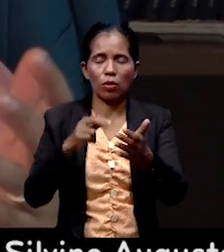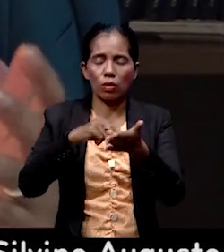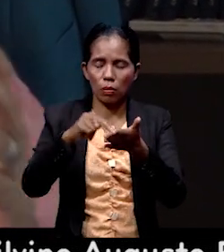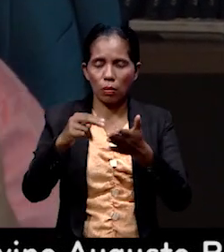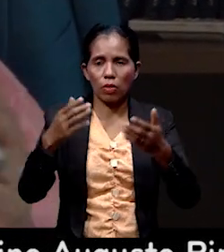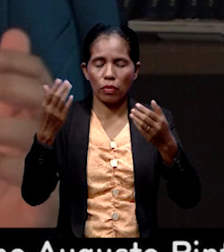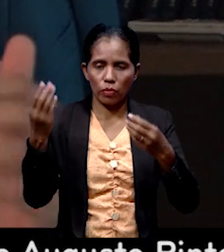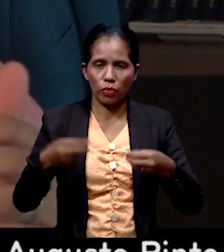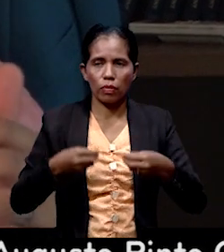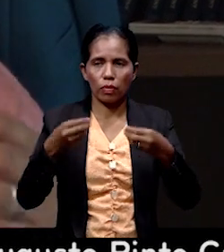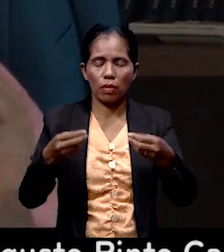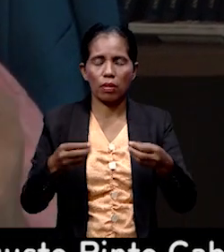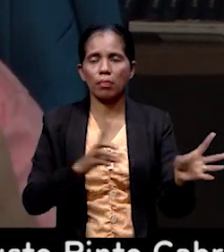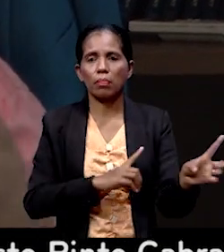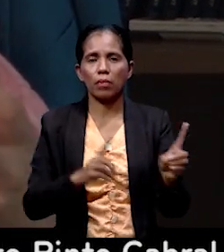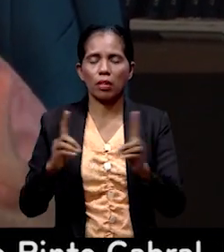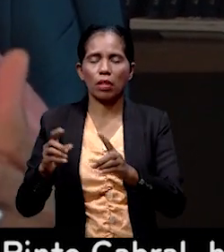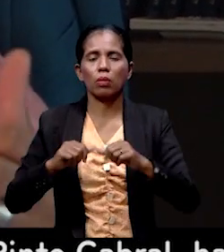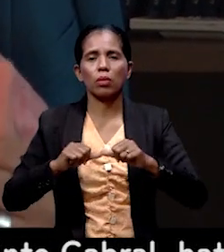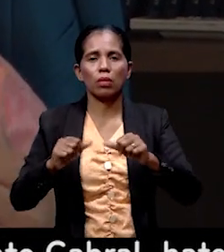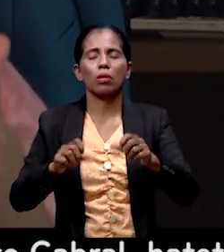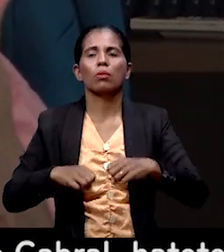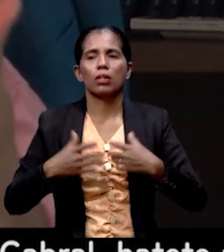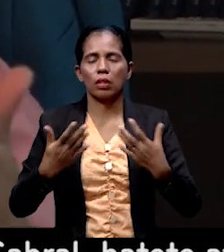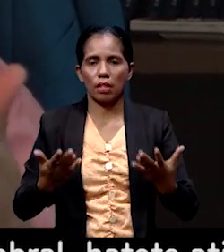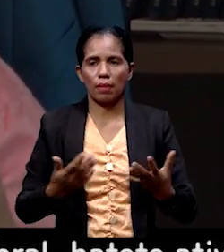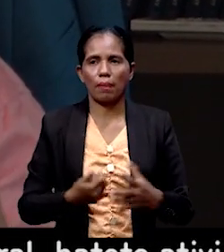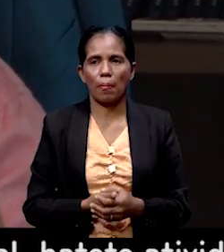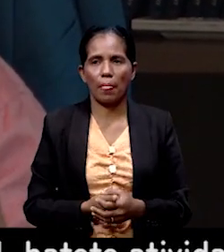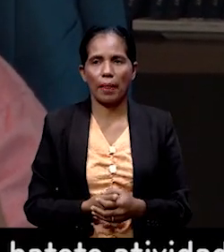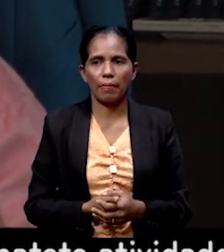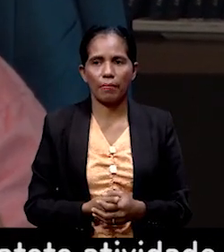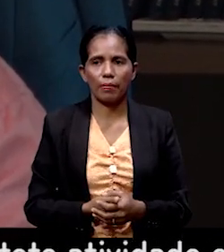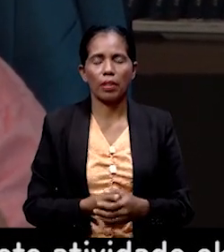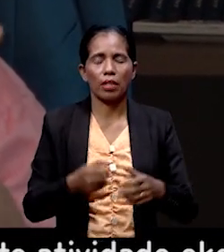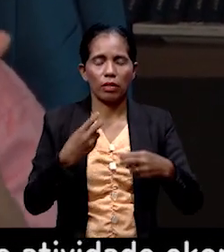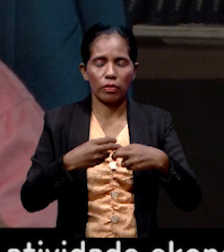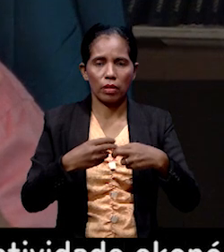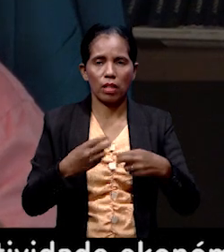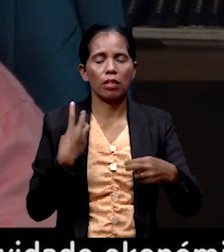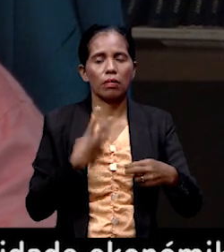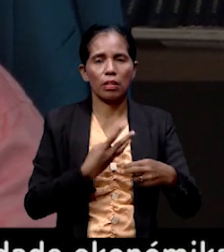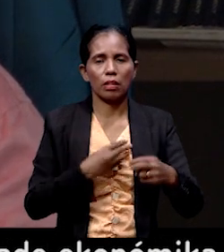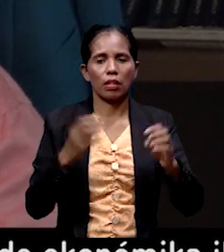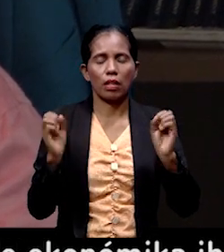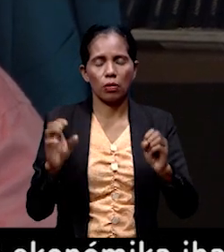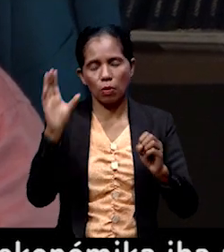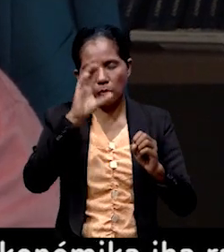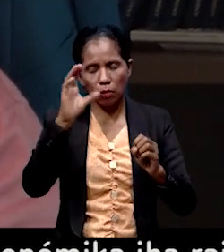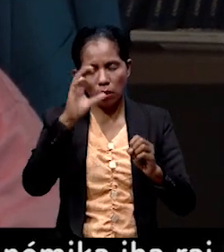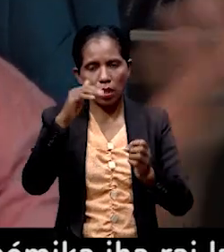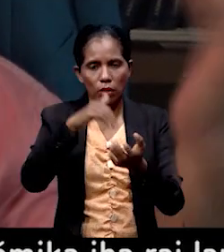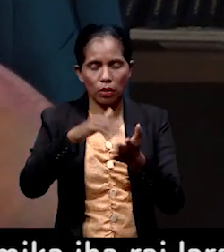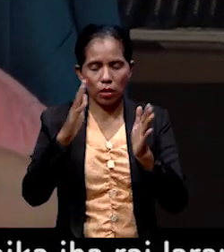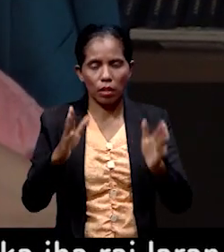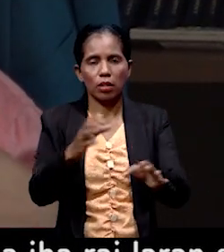agora implementasaun la o insana. Implementasaun la o insana ne maka durante ne dificulta ita atu verifika alunu sese maka